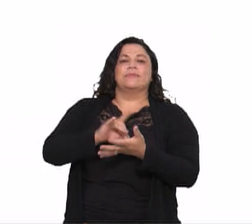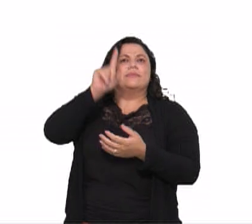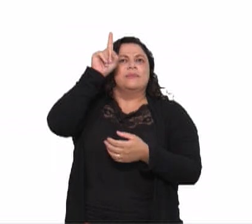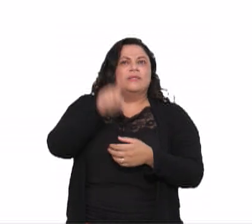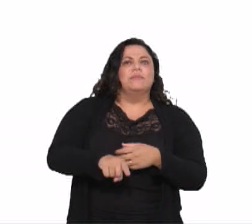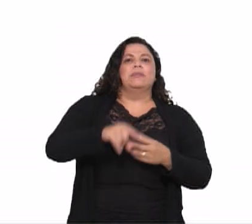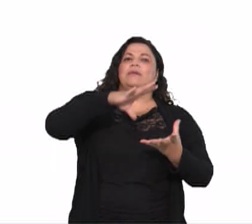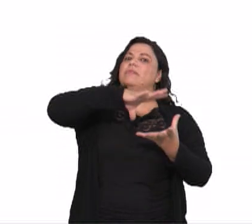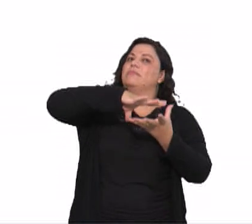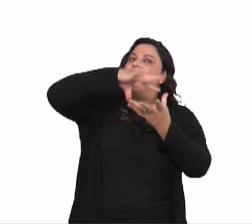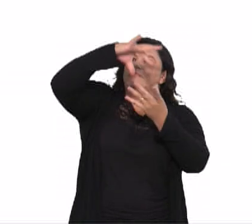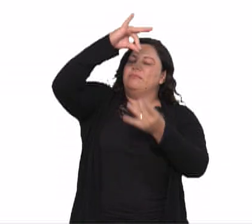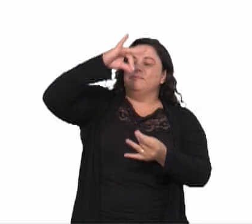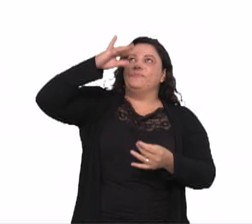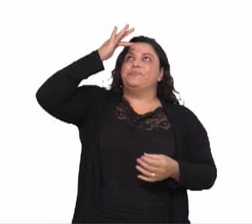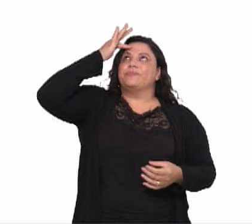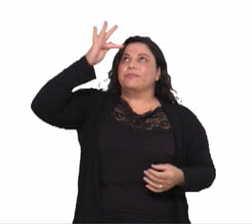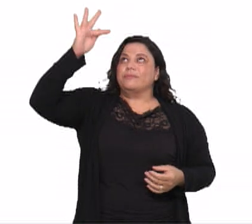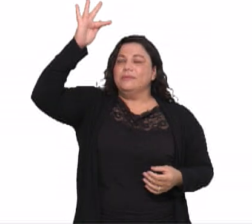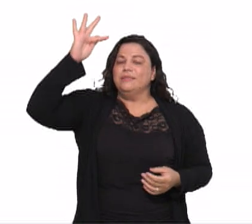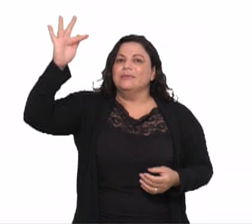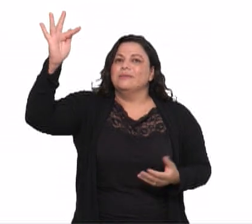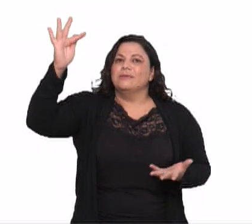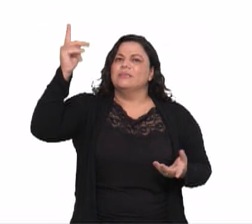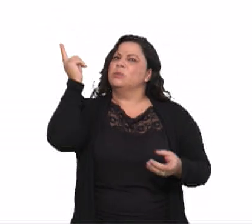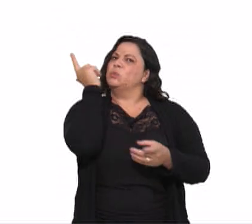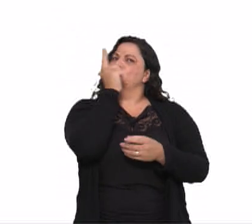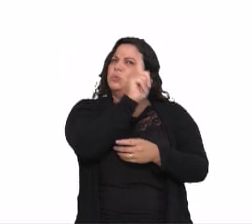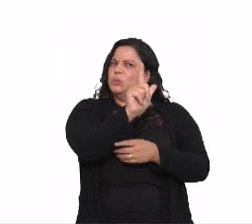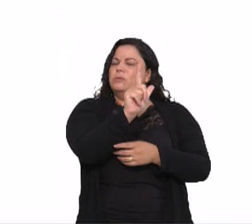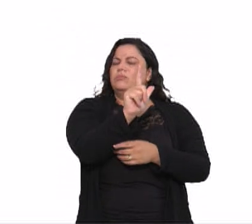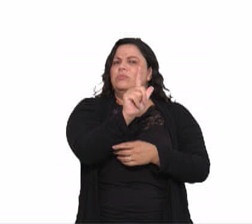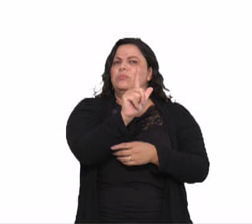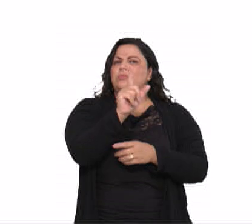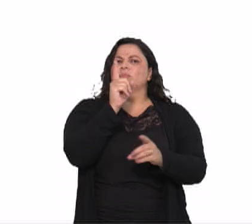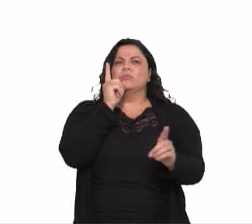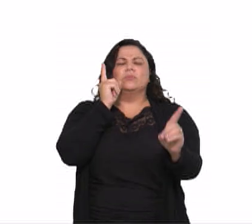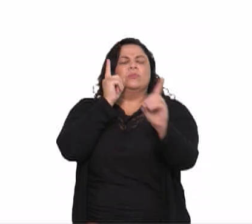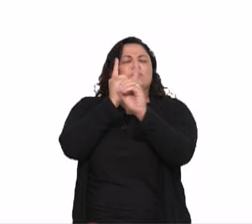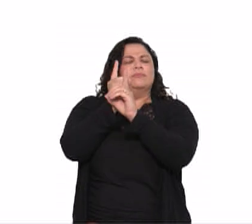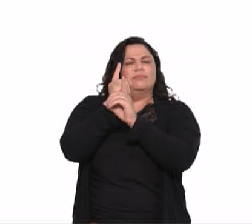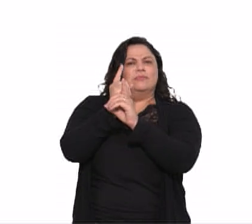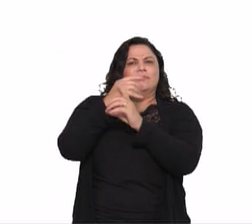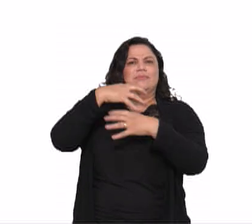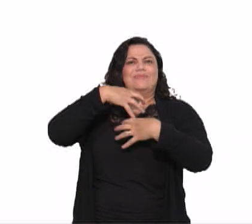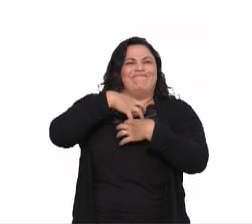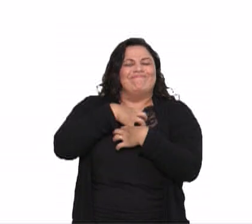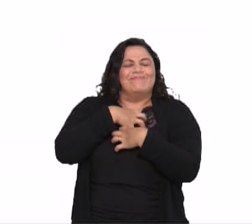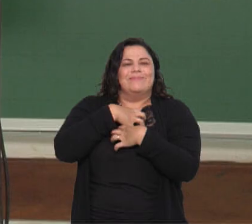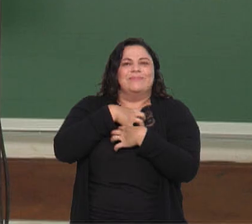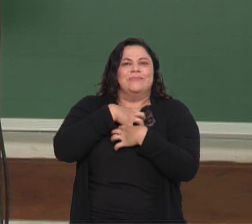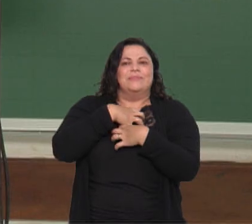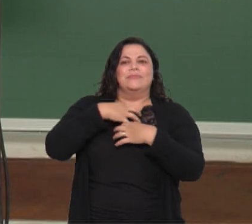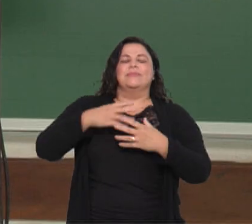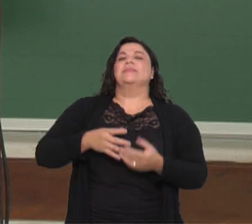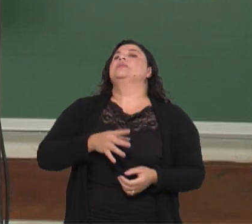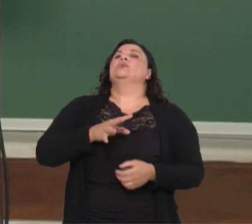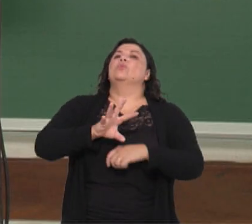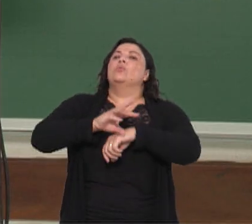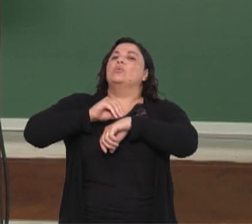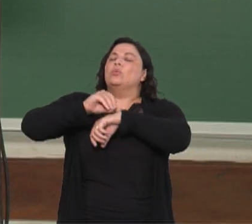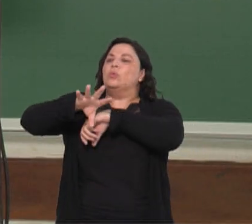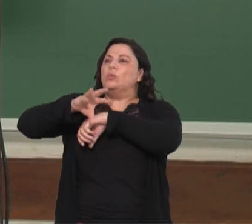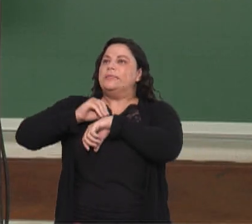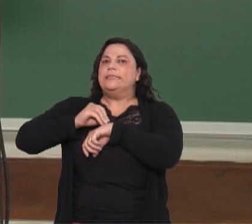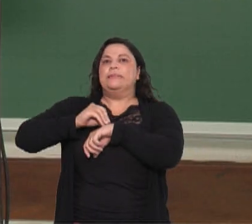os filósofos conseguem ter acesso às formas perfeitas e universais, tá? Ou seja, o conhecimento lá do